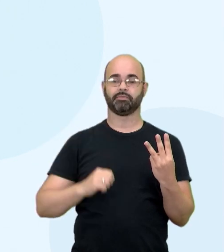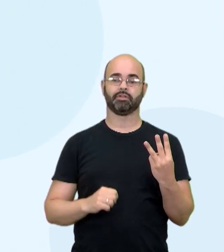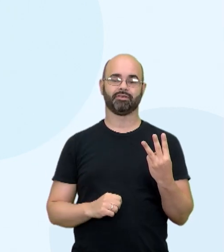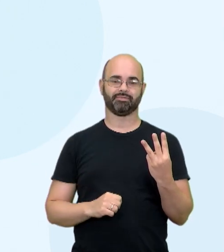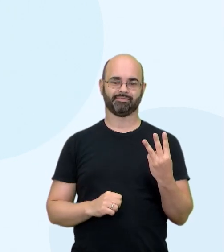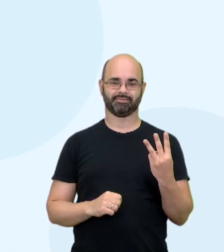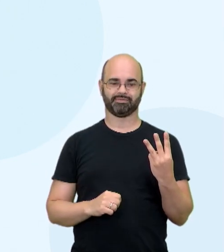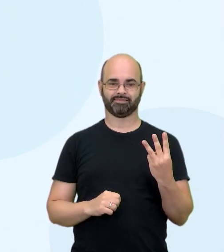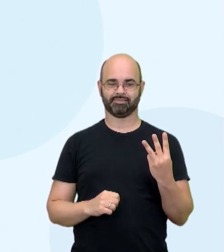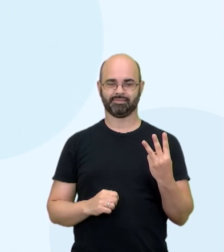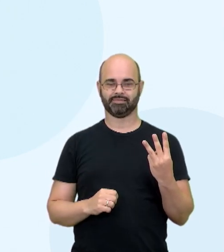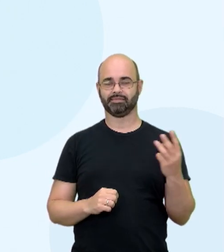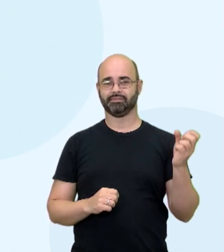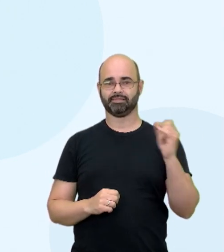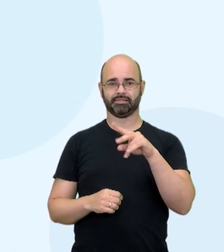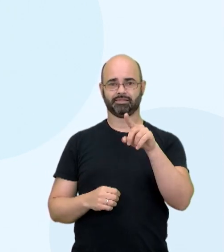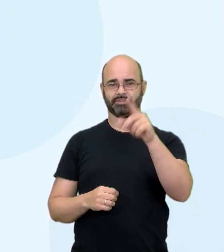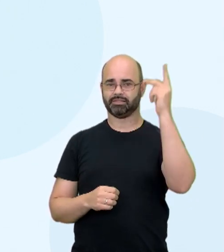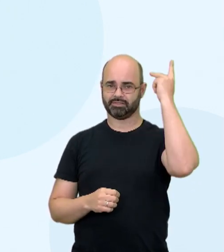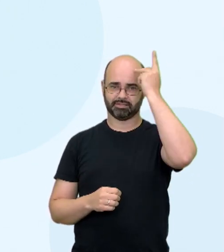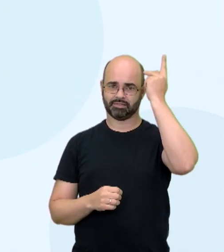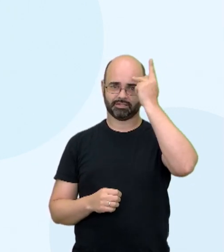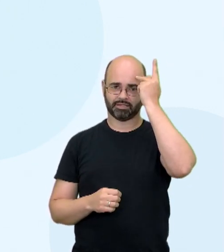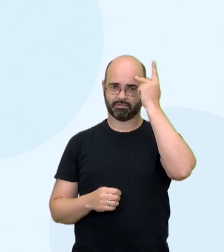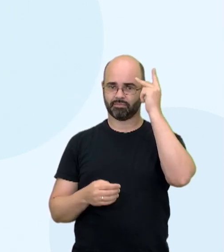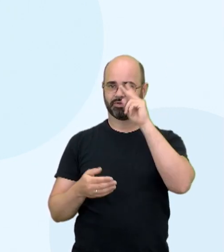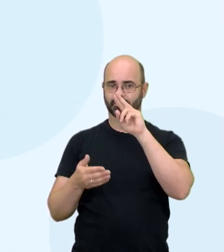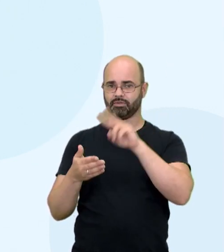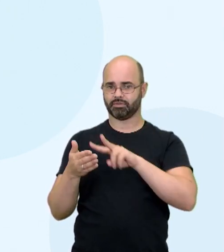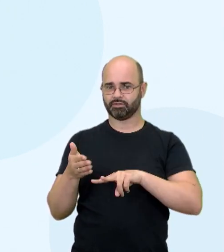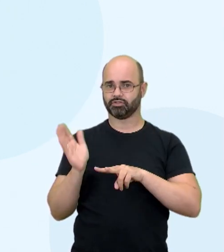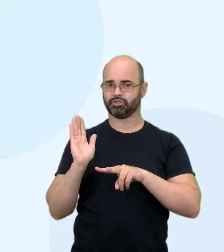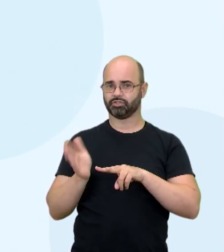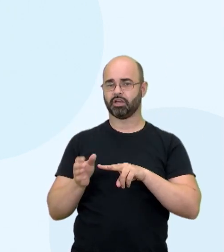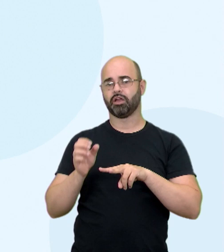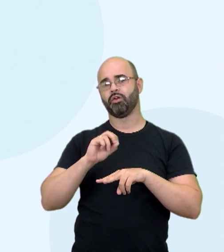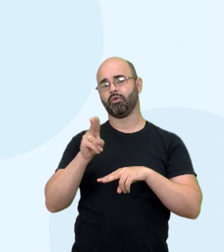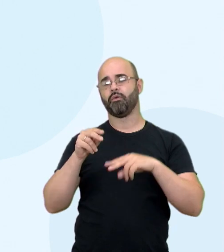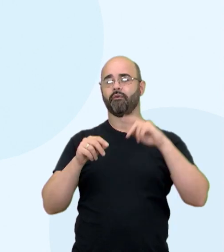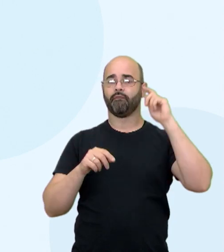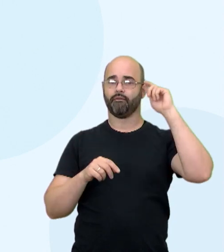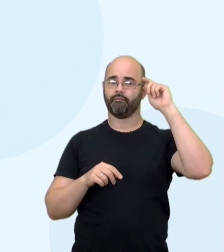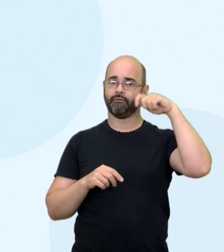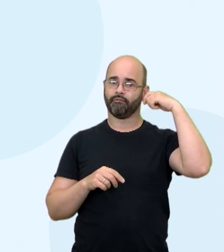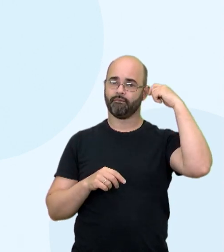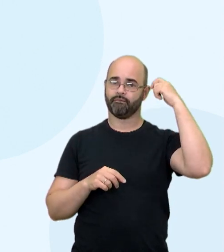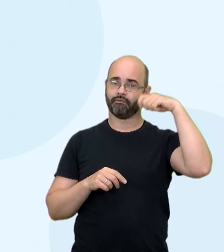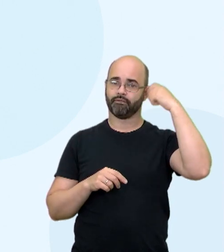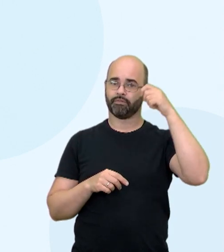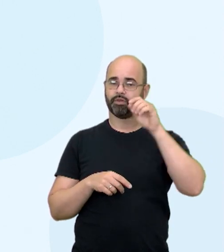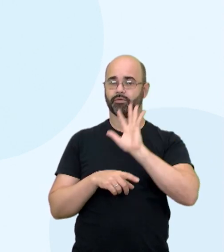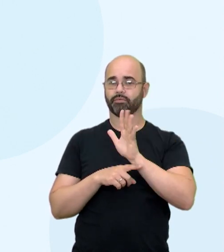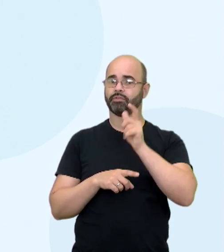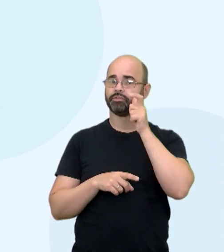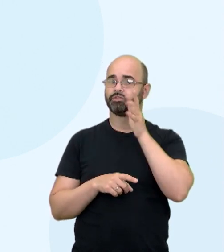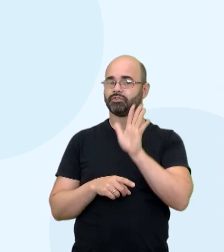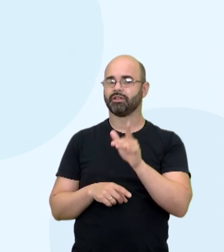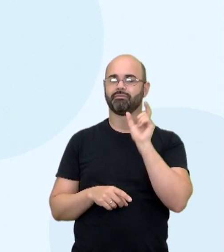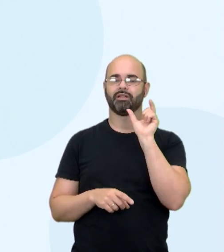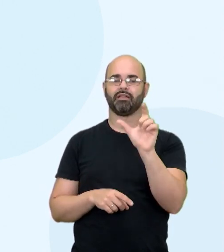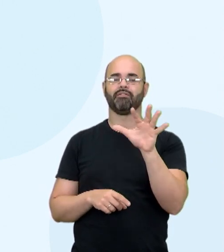a série de livros do Harry Potter, né, ou assistiu os filmes, já deve ter ouvido falar na expressão pedra